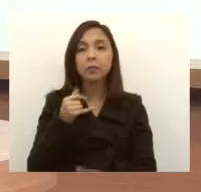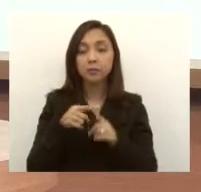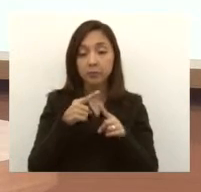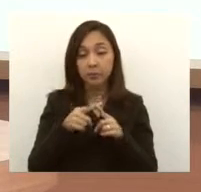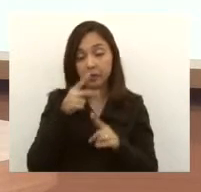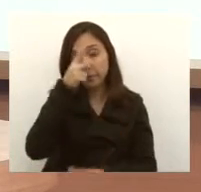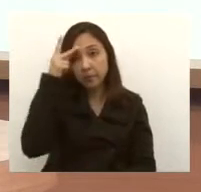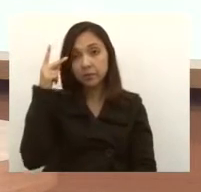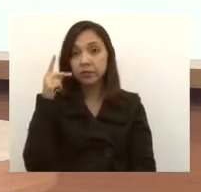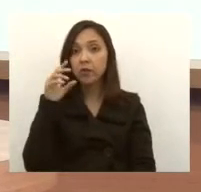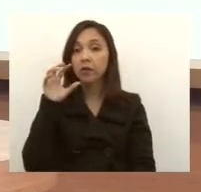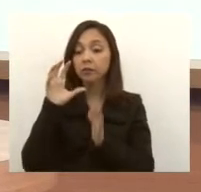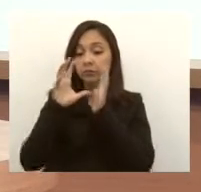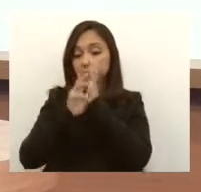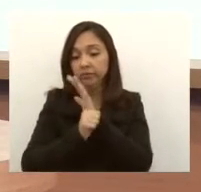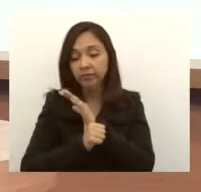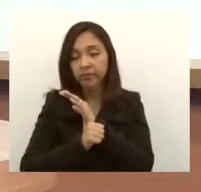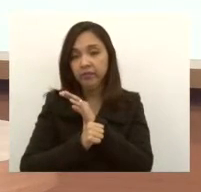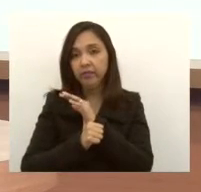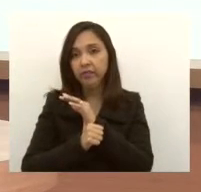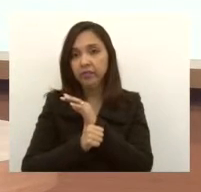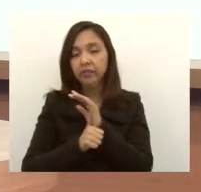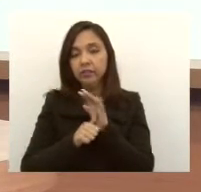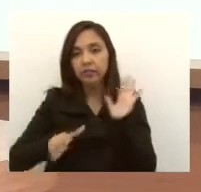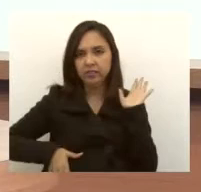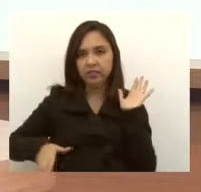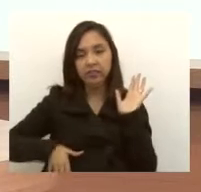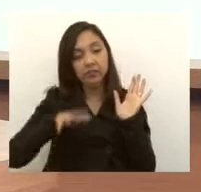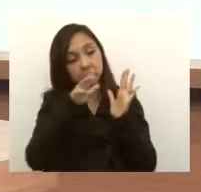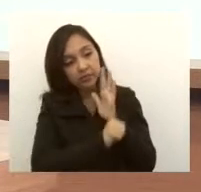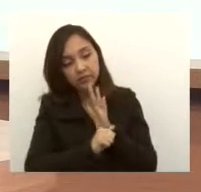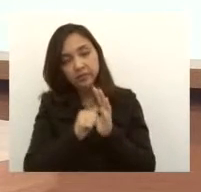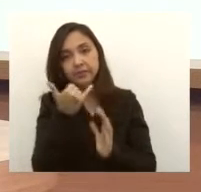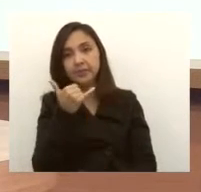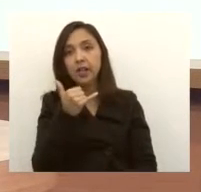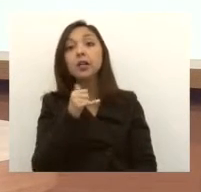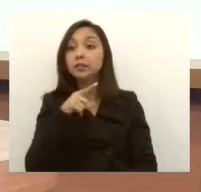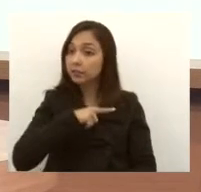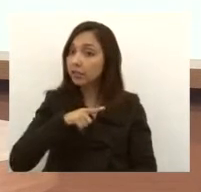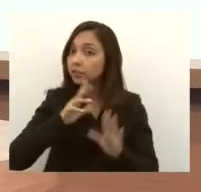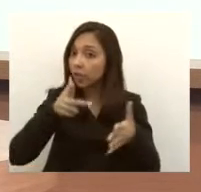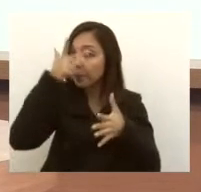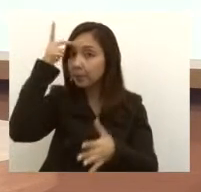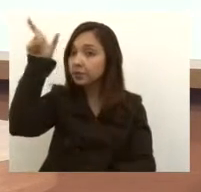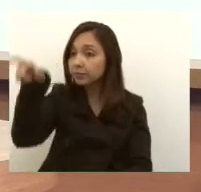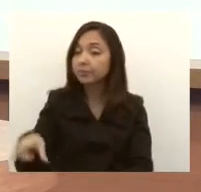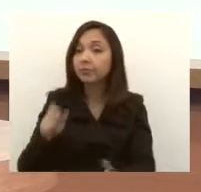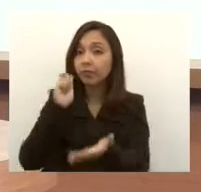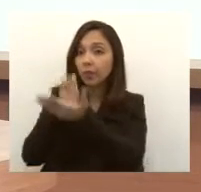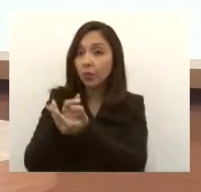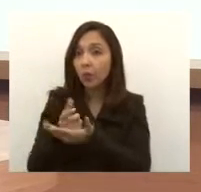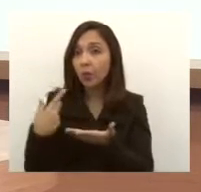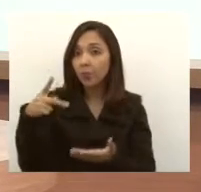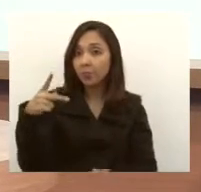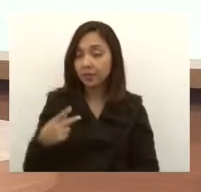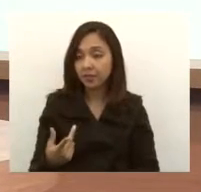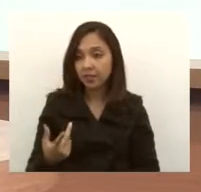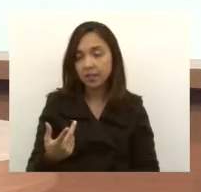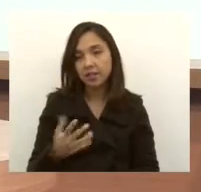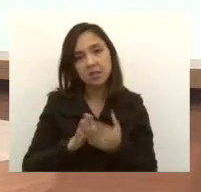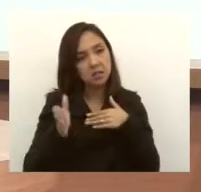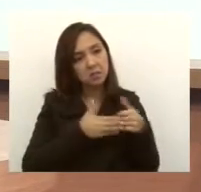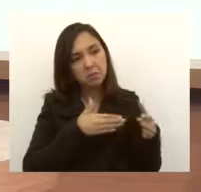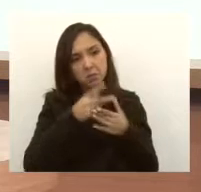delinquente rouba um celular de uma pessoa, ele tem o comprador. Mesmo o dependente químico que